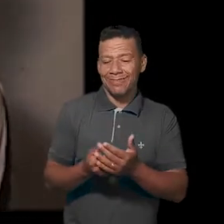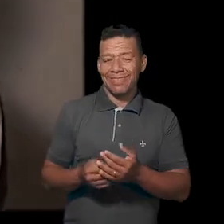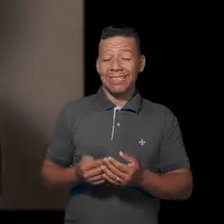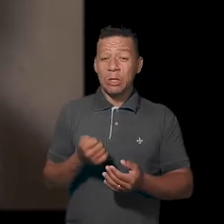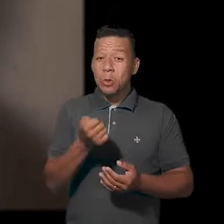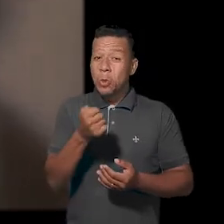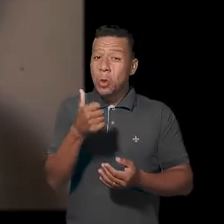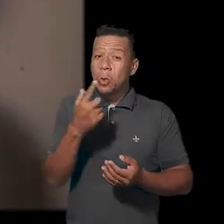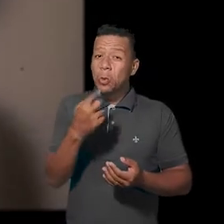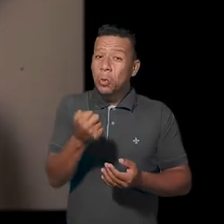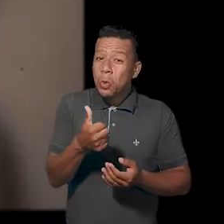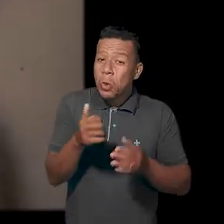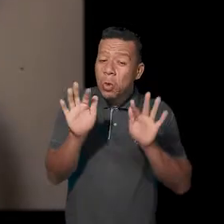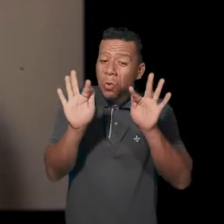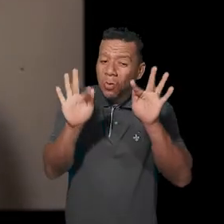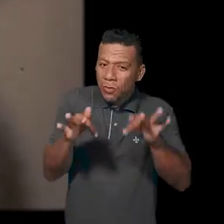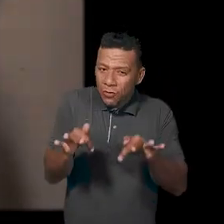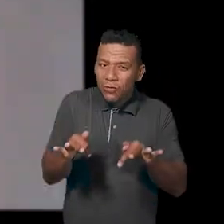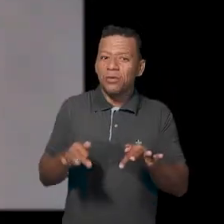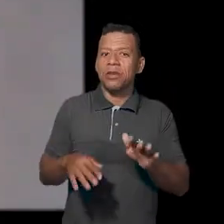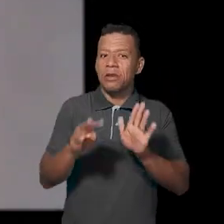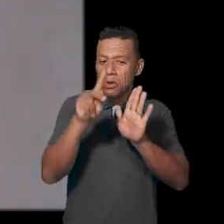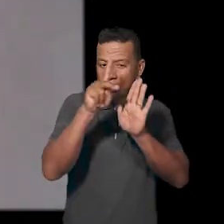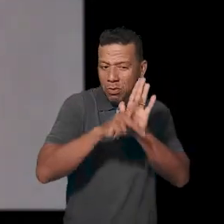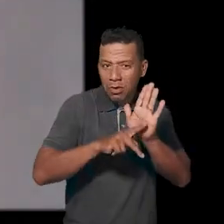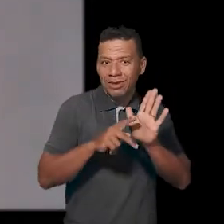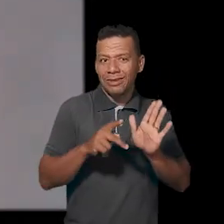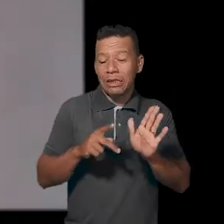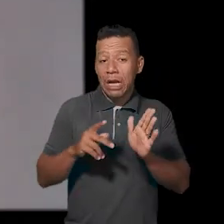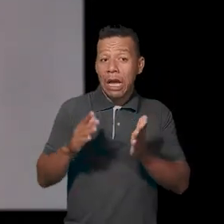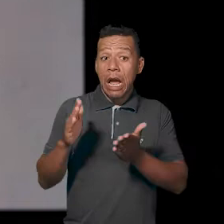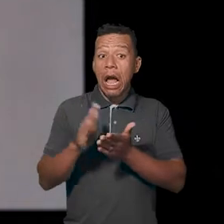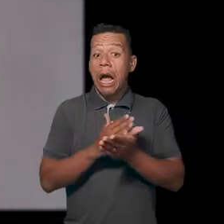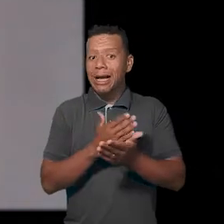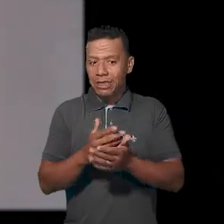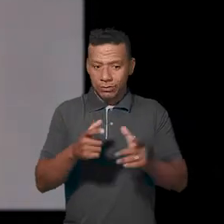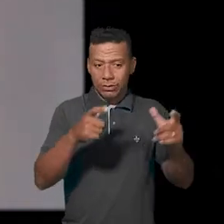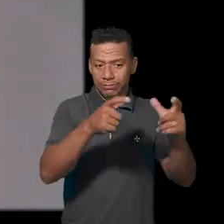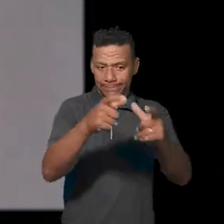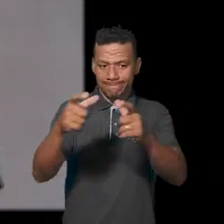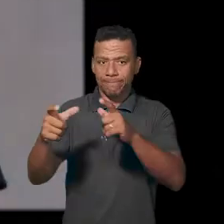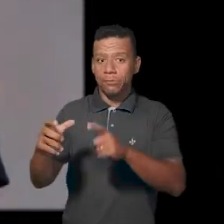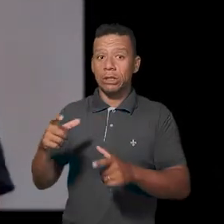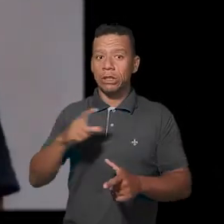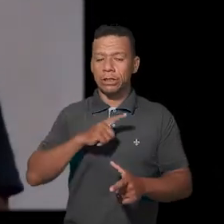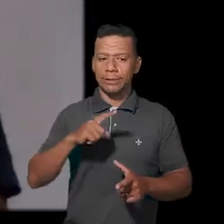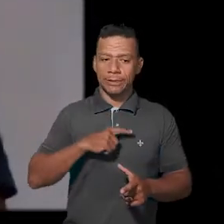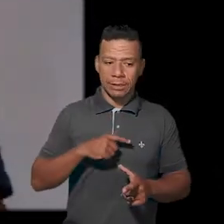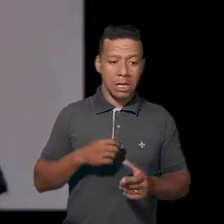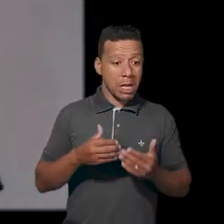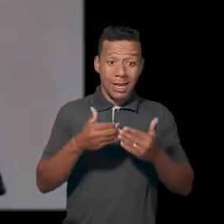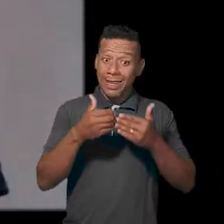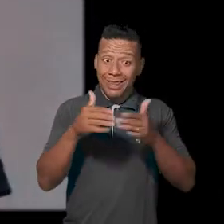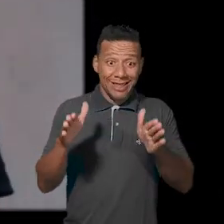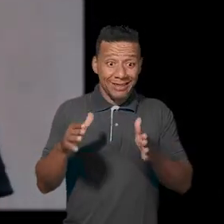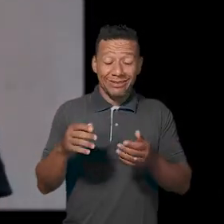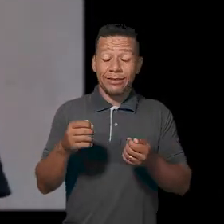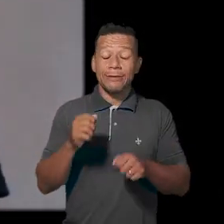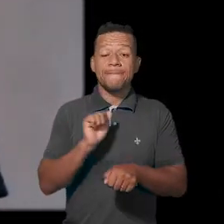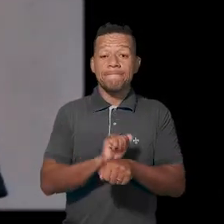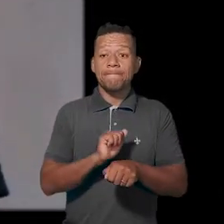finzinho do projeto. Chegou a ter espaços físicos esperando